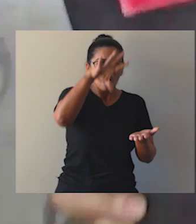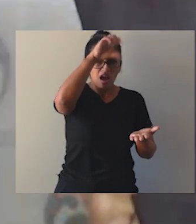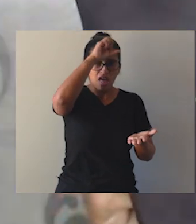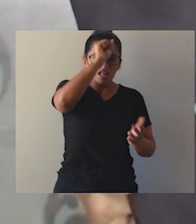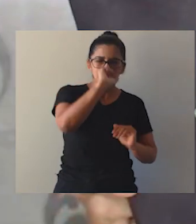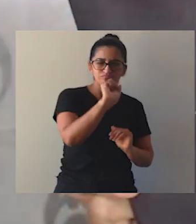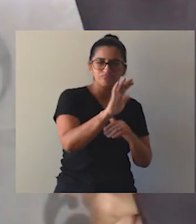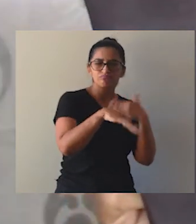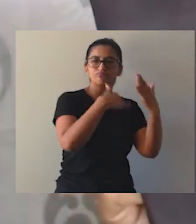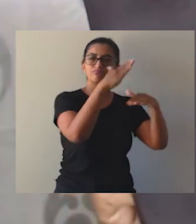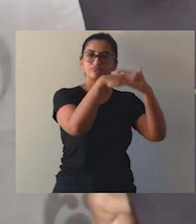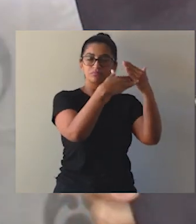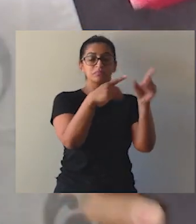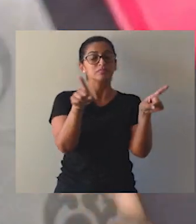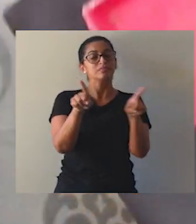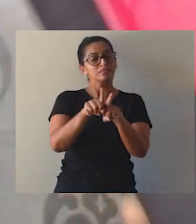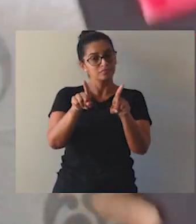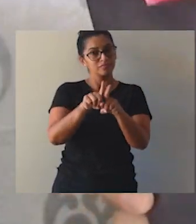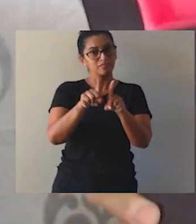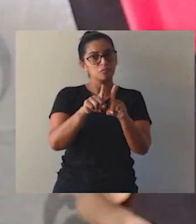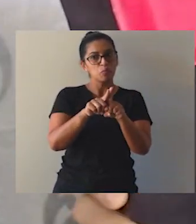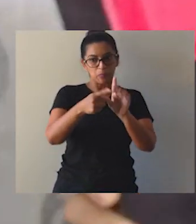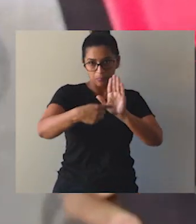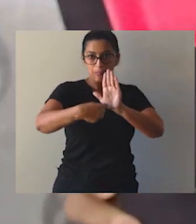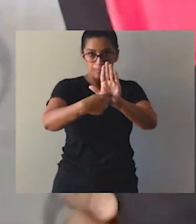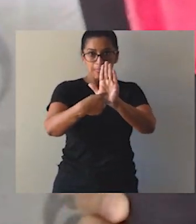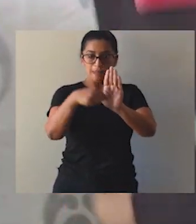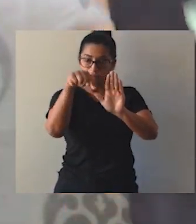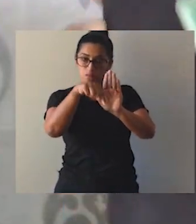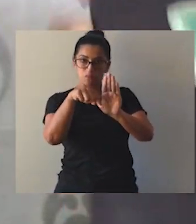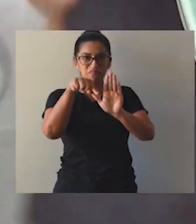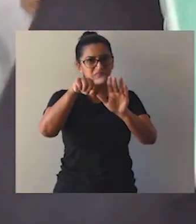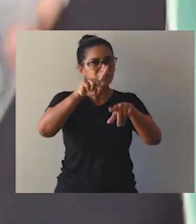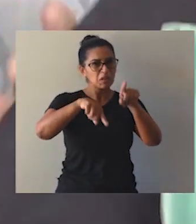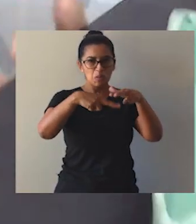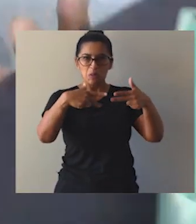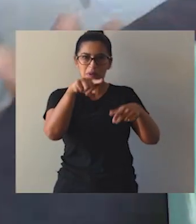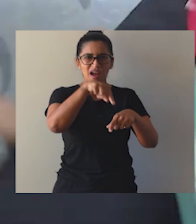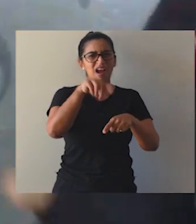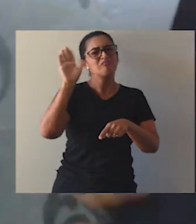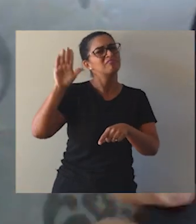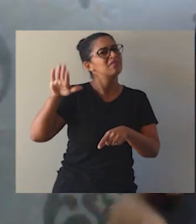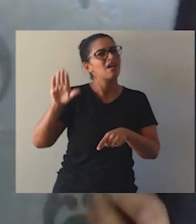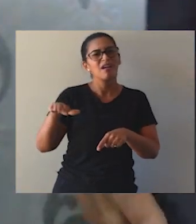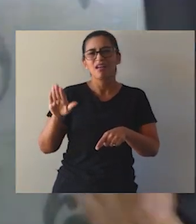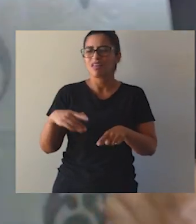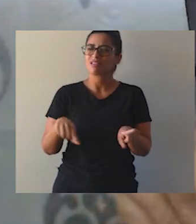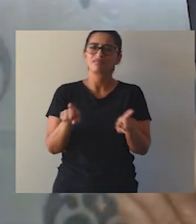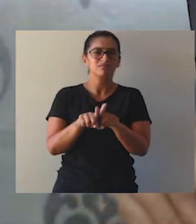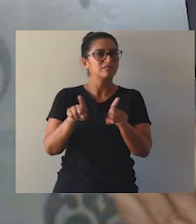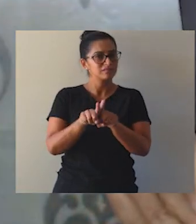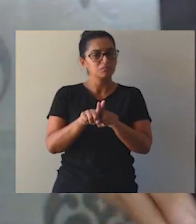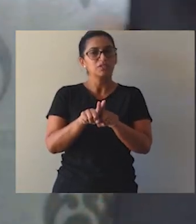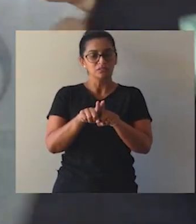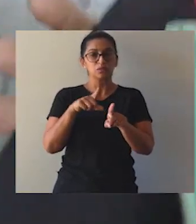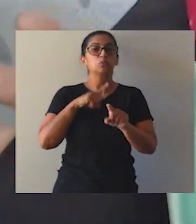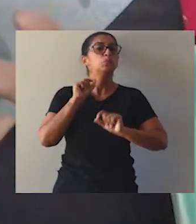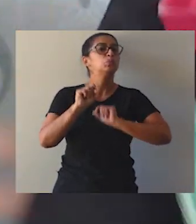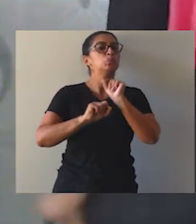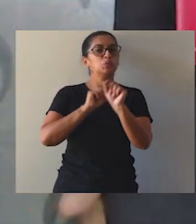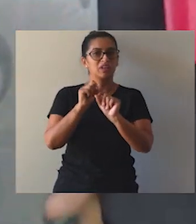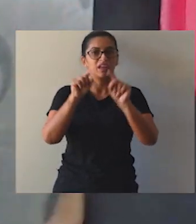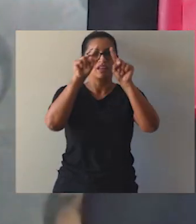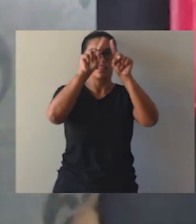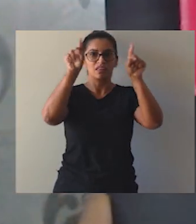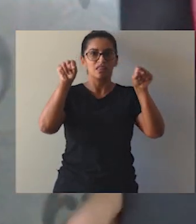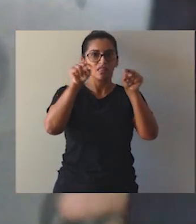ó, trabalhar figuras geométricas, né? Então, isso aqui a gente faz a classificação. Posso trabalhar a classificação,